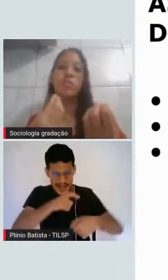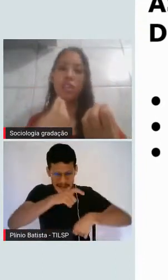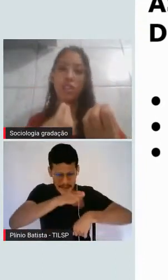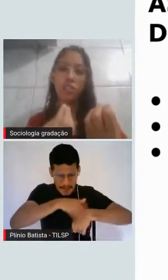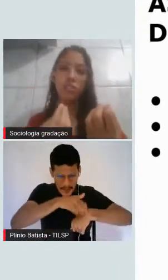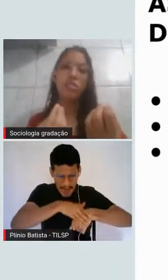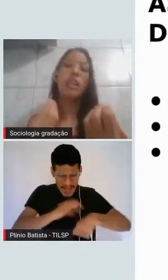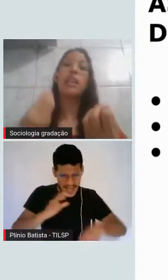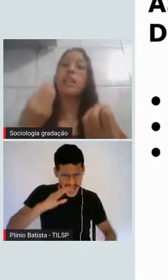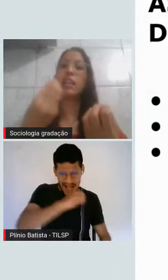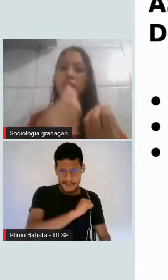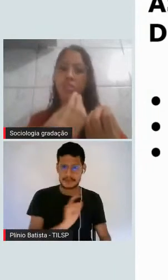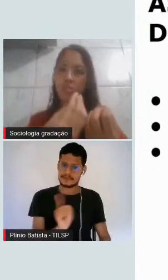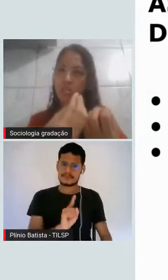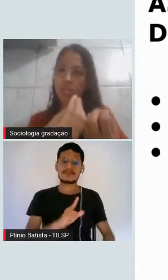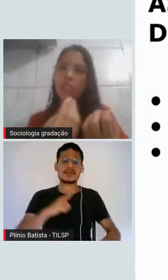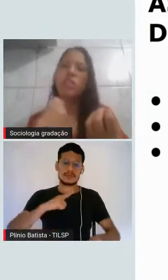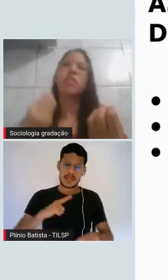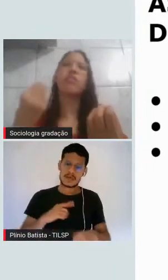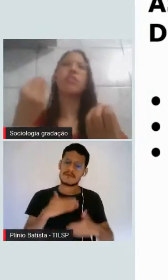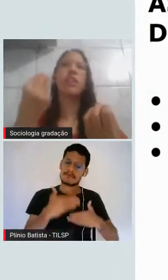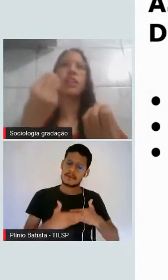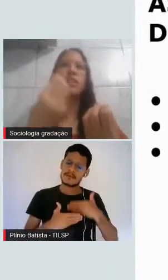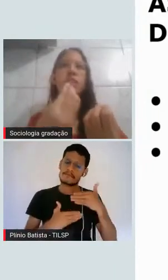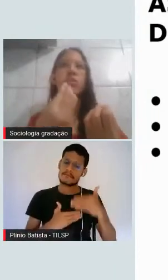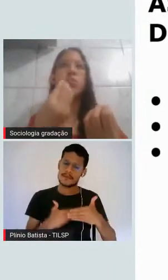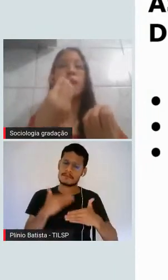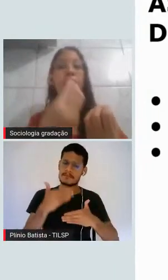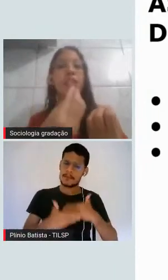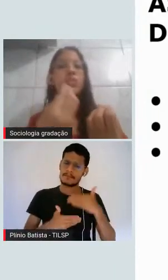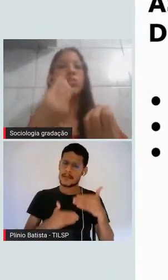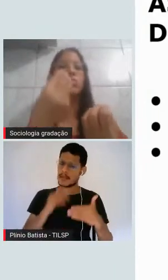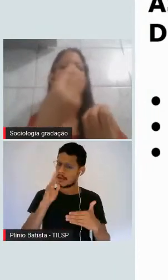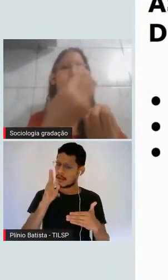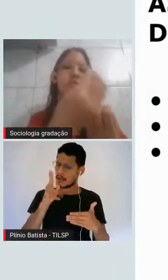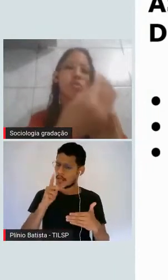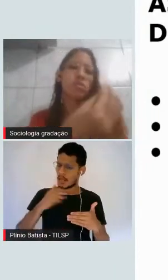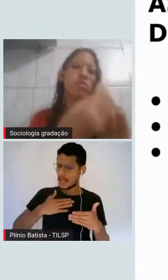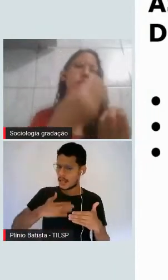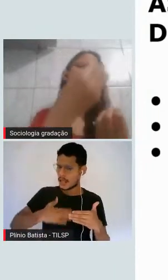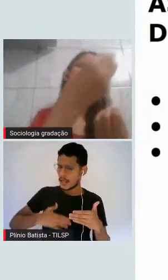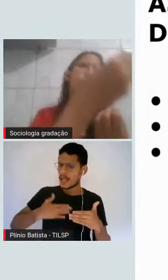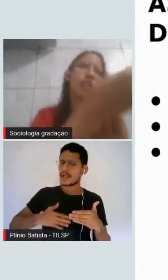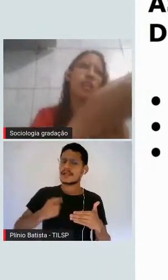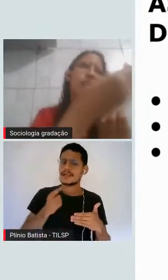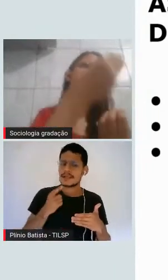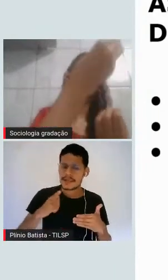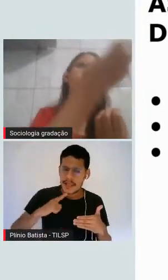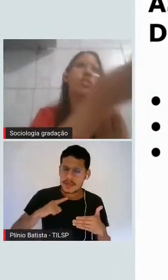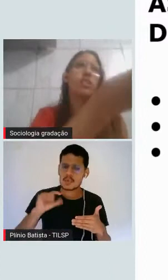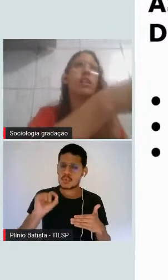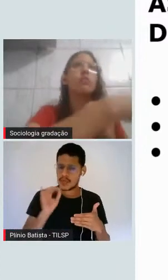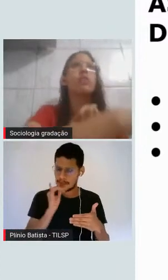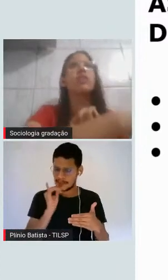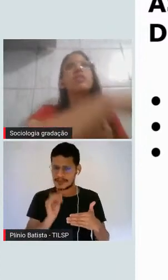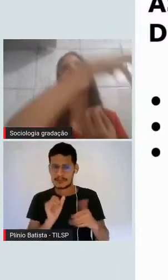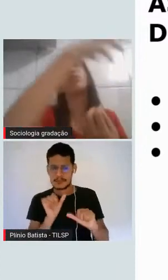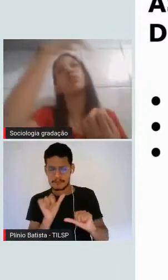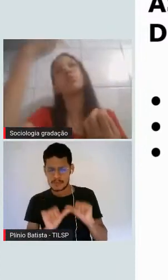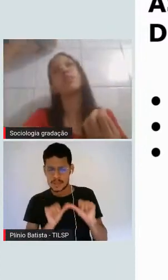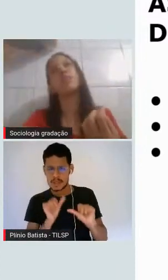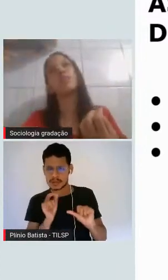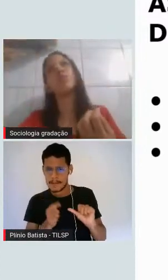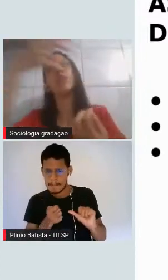um processo lento que vão acarretando de pequenas transformações até a gente chegar numa